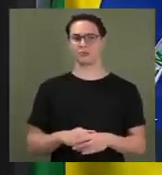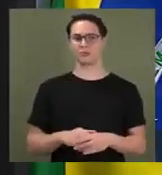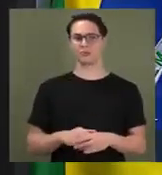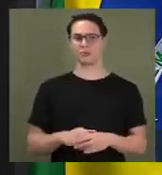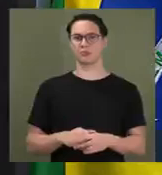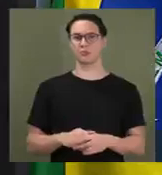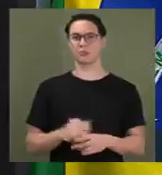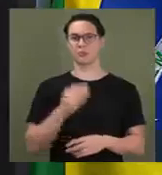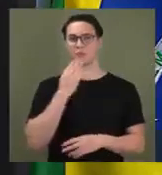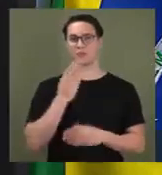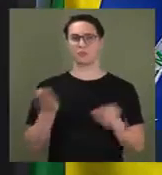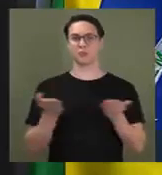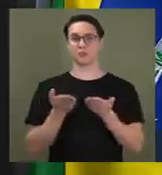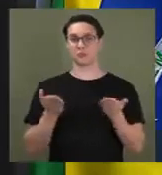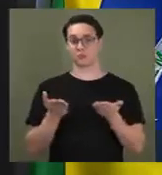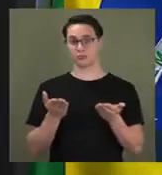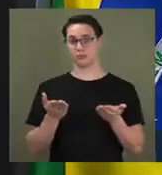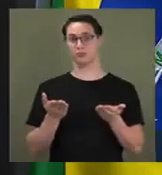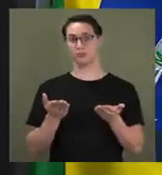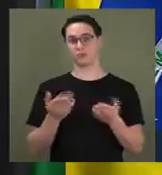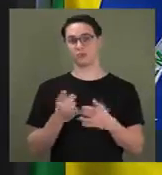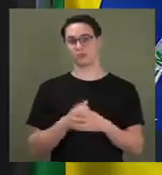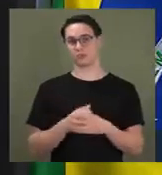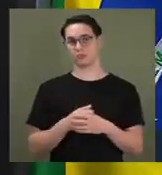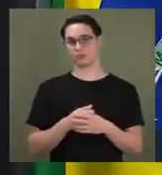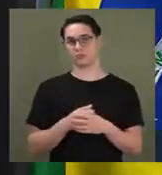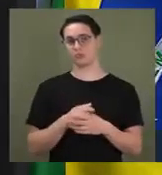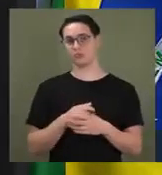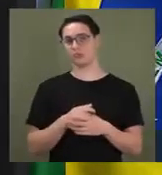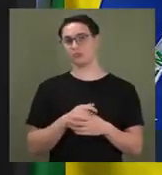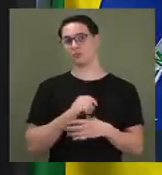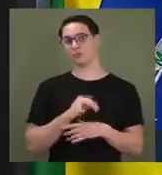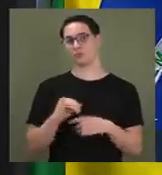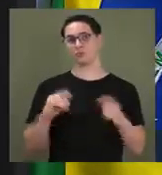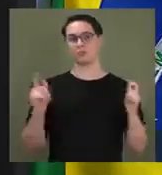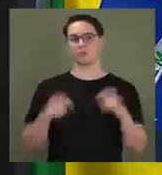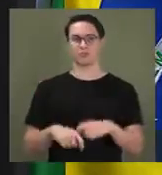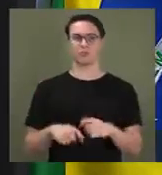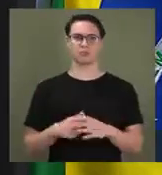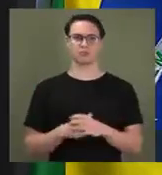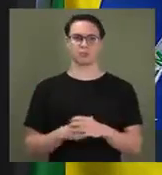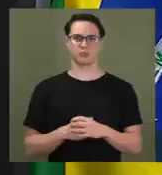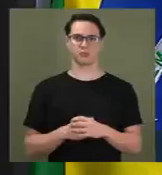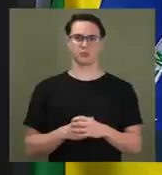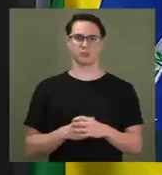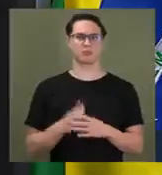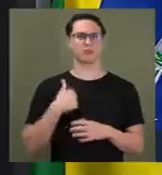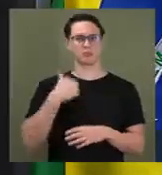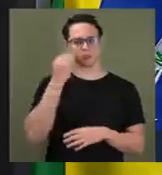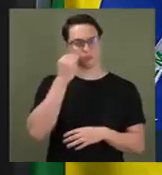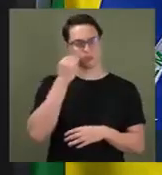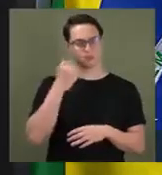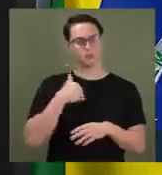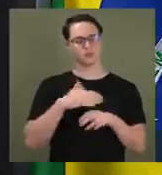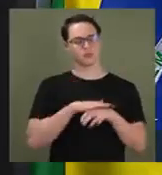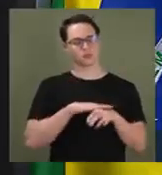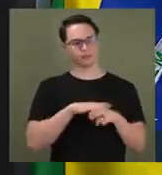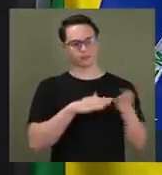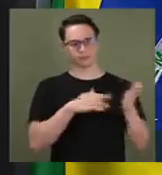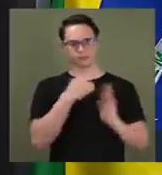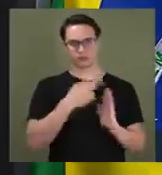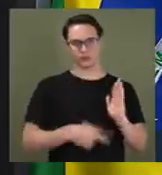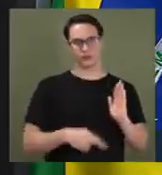que eu faço nesse momento, se fosse possível, e tentei, e conversei com o relator, ele disse